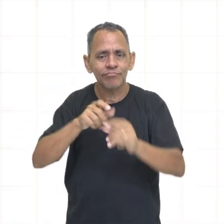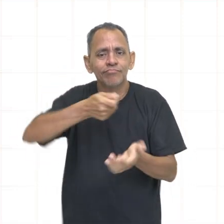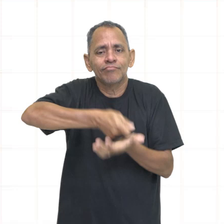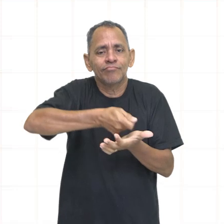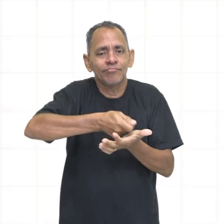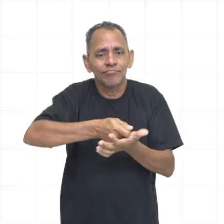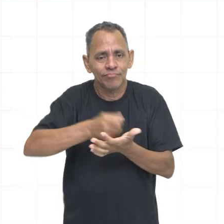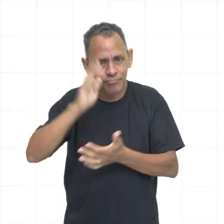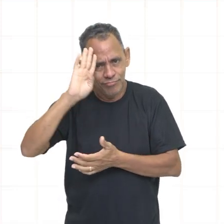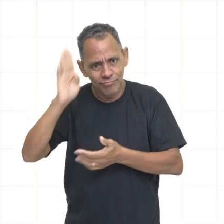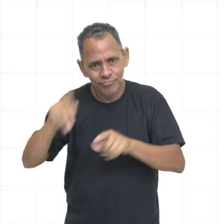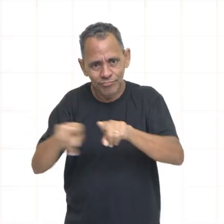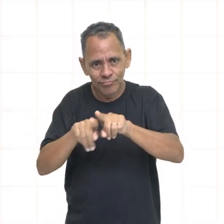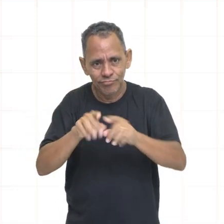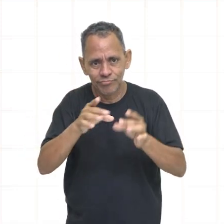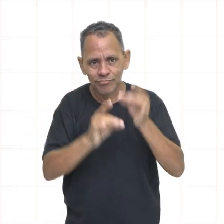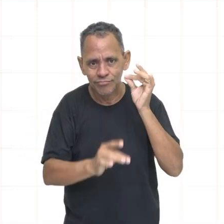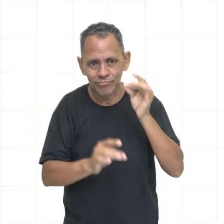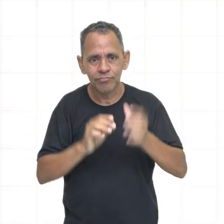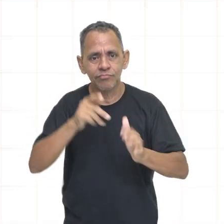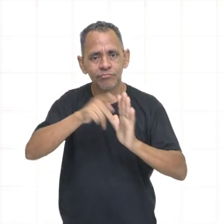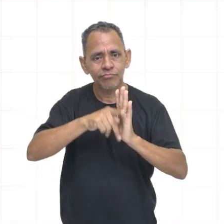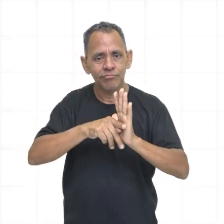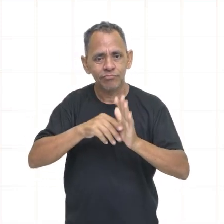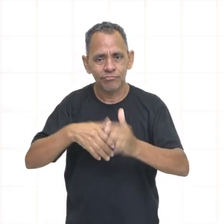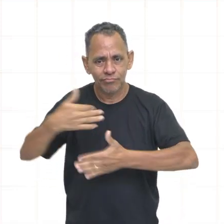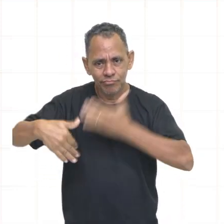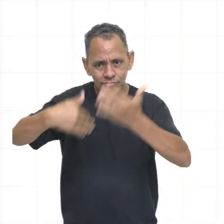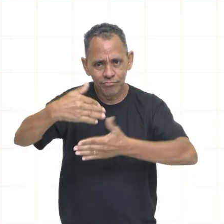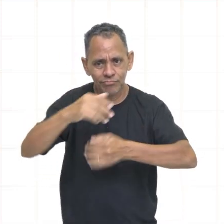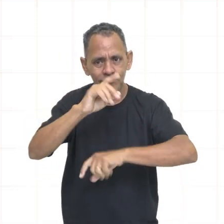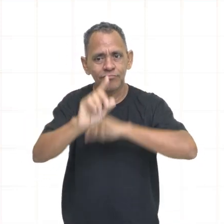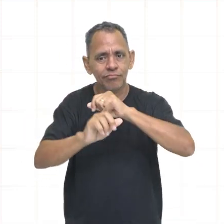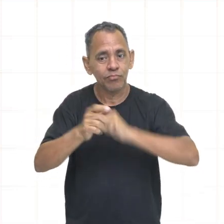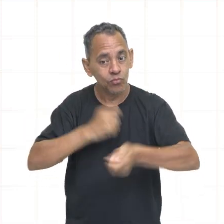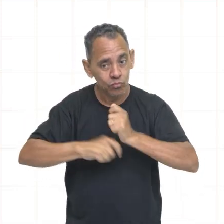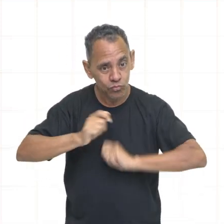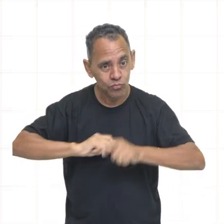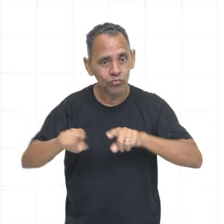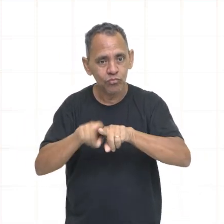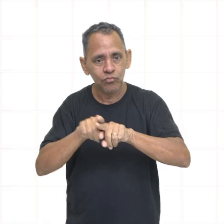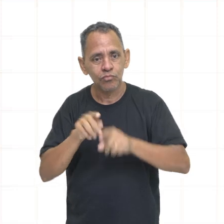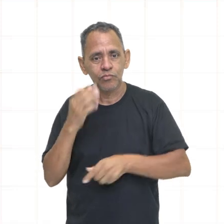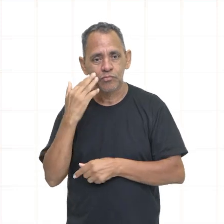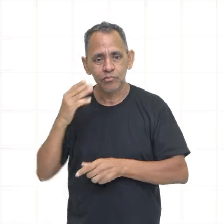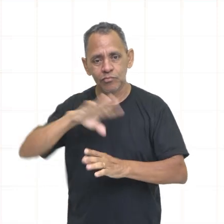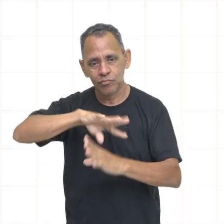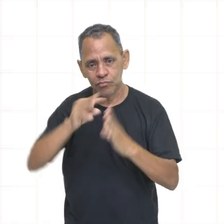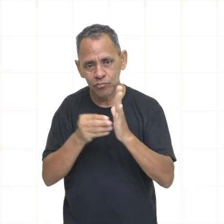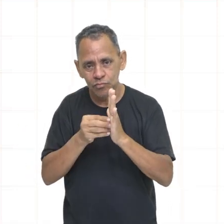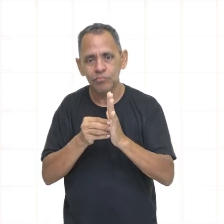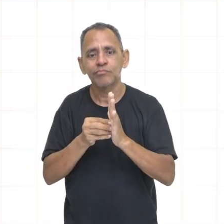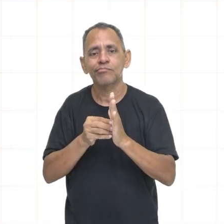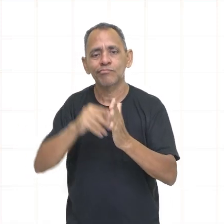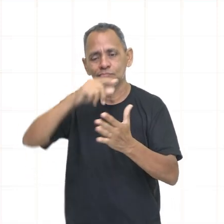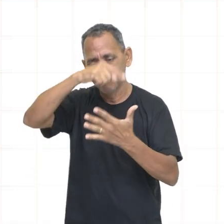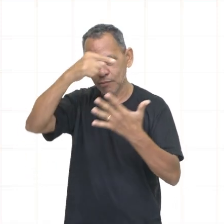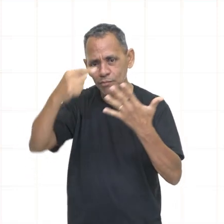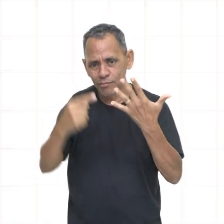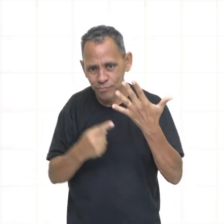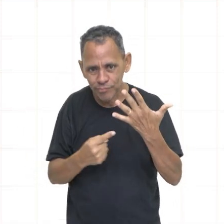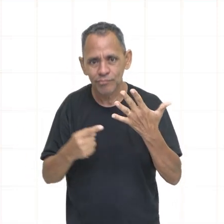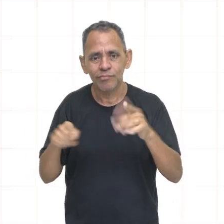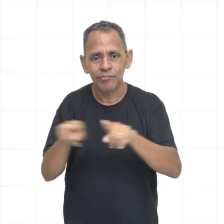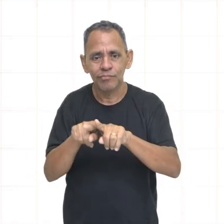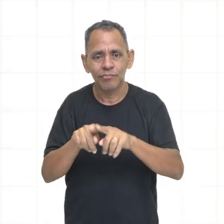ditadura. Detalhamento, projetos de desenvolvimento econômico para a Amazônia, Sudã, projeto Calha Norte e usina